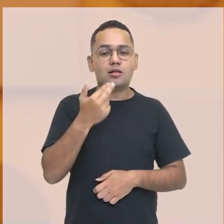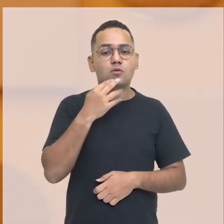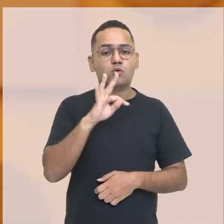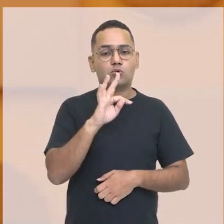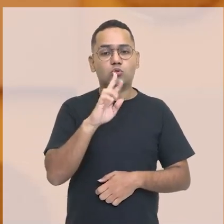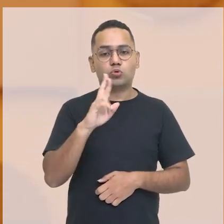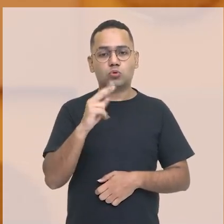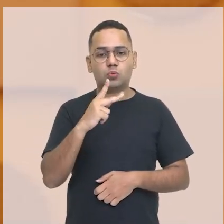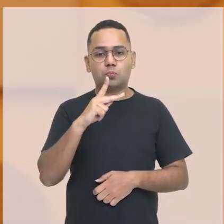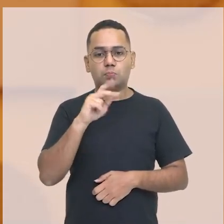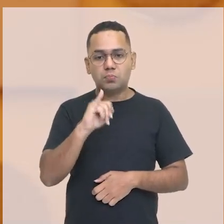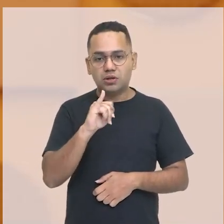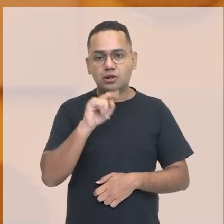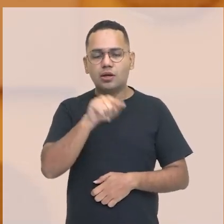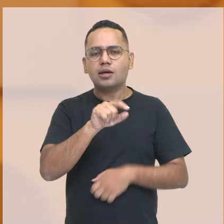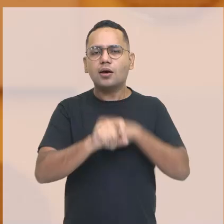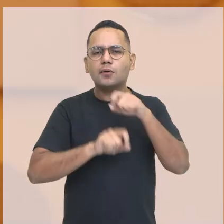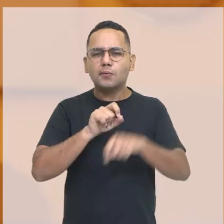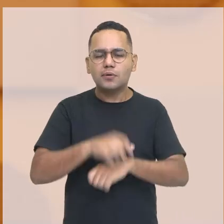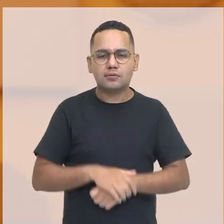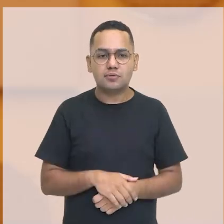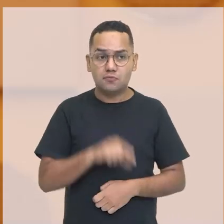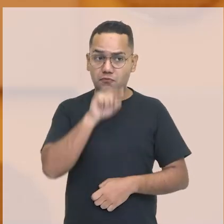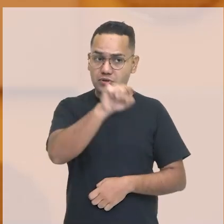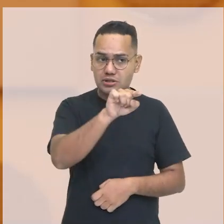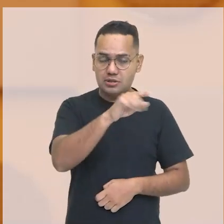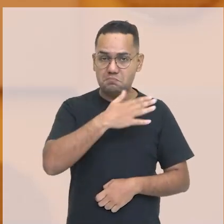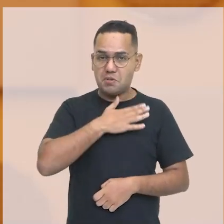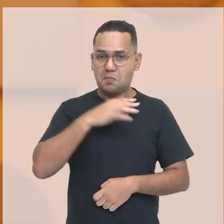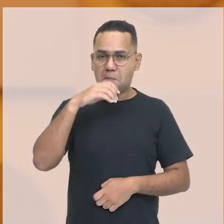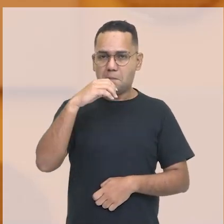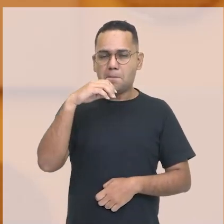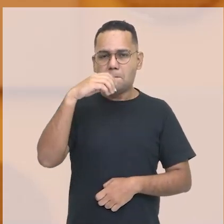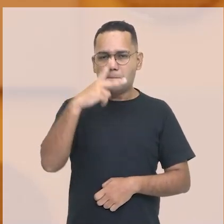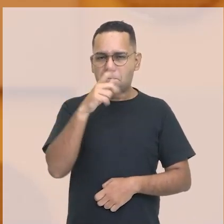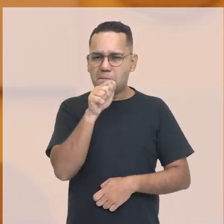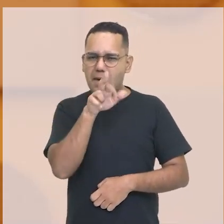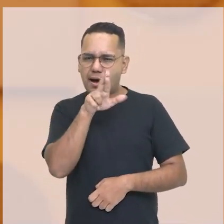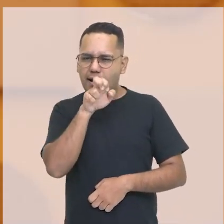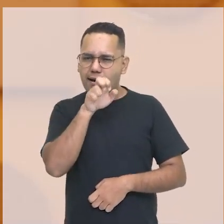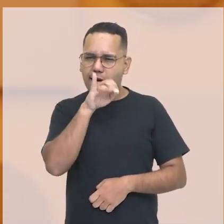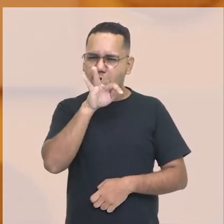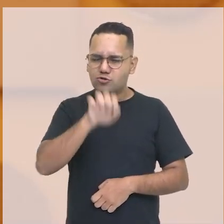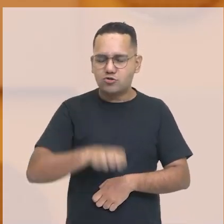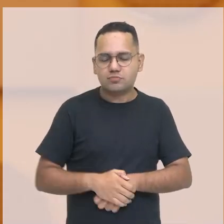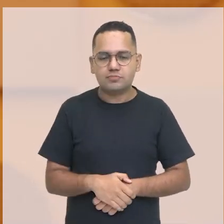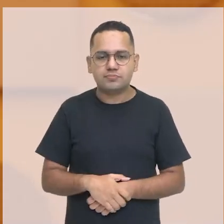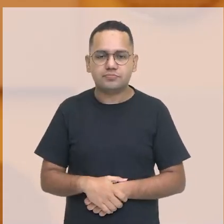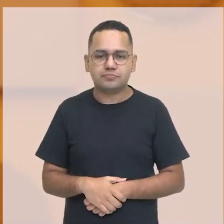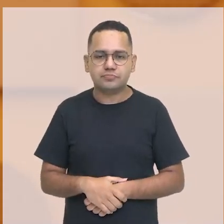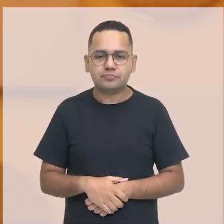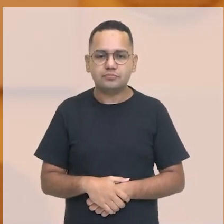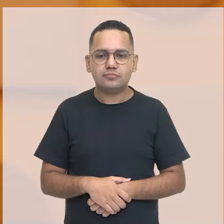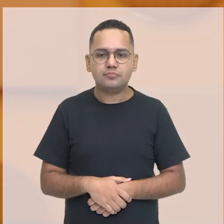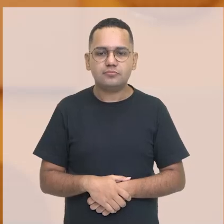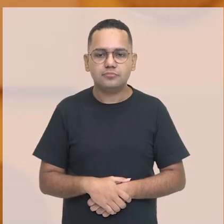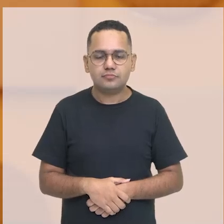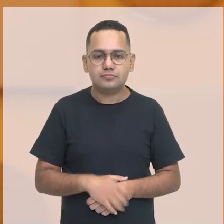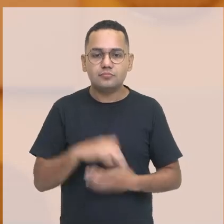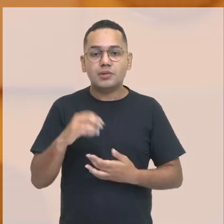significa você é meu parente, tá, gente? Então essa era a saudação dos integralistas. Quando um